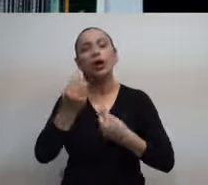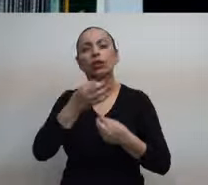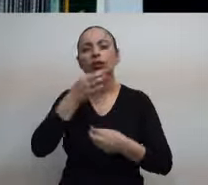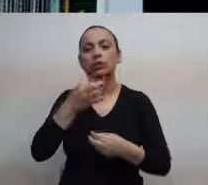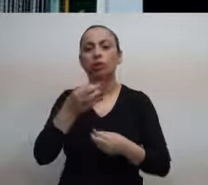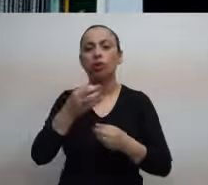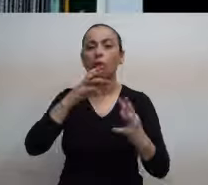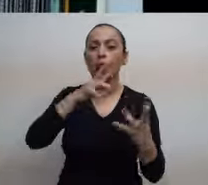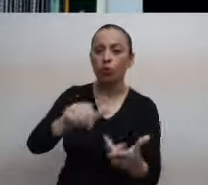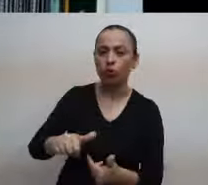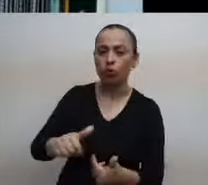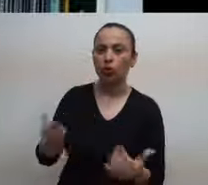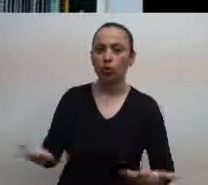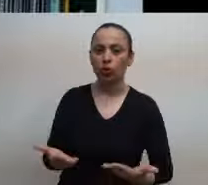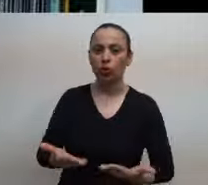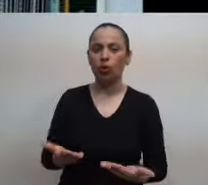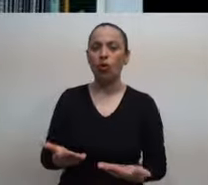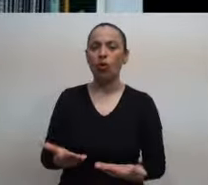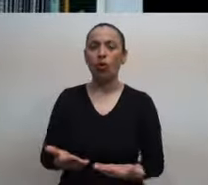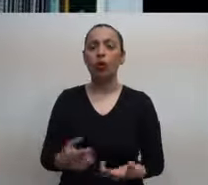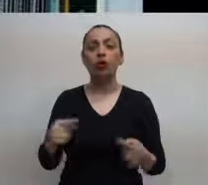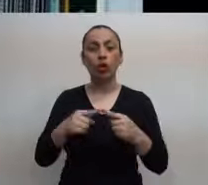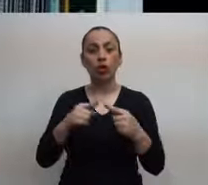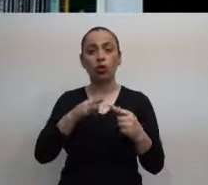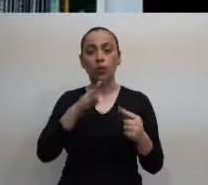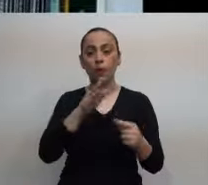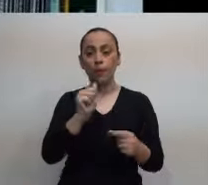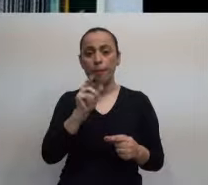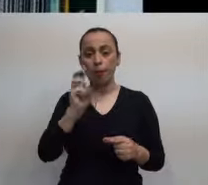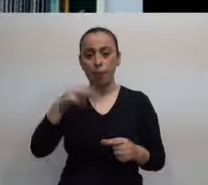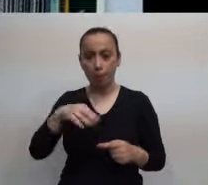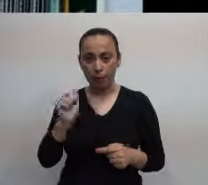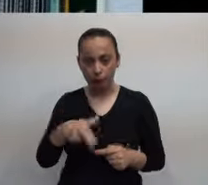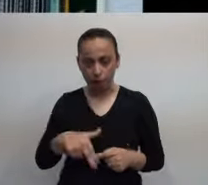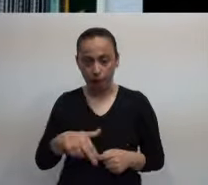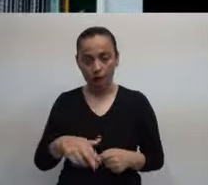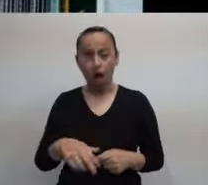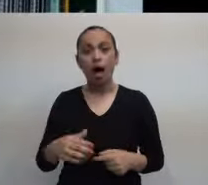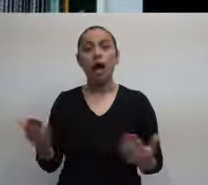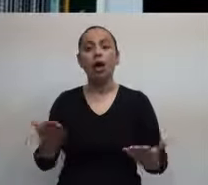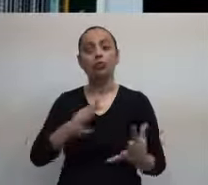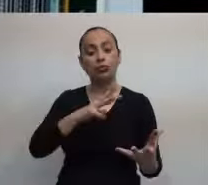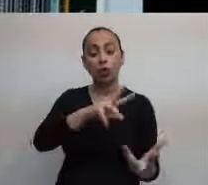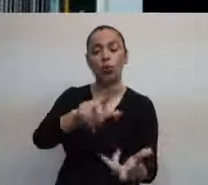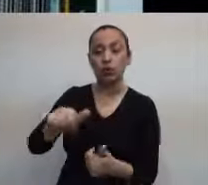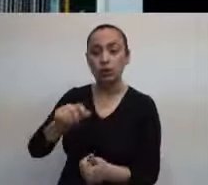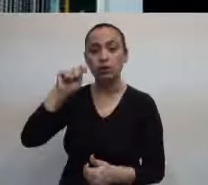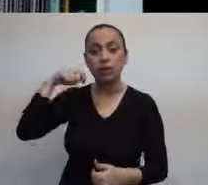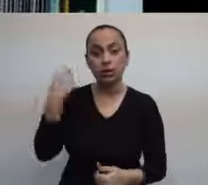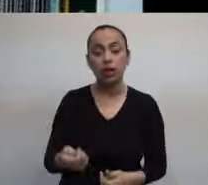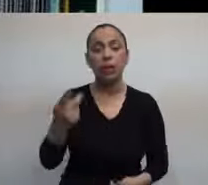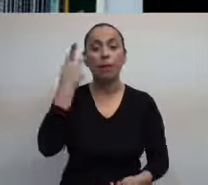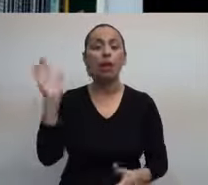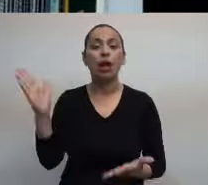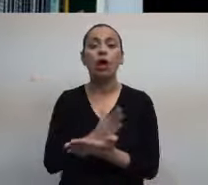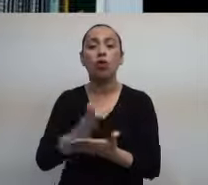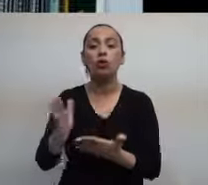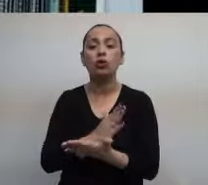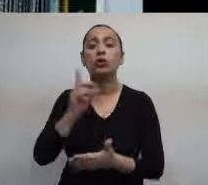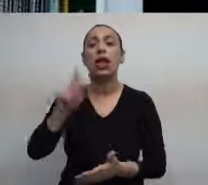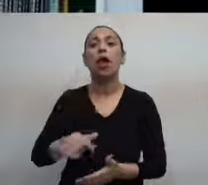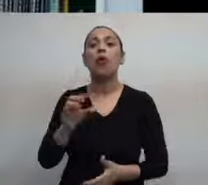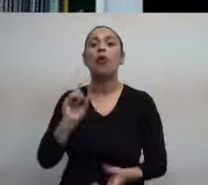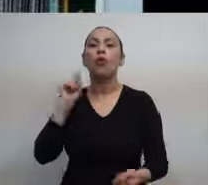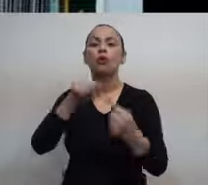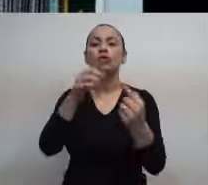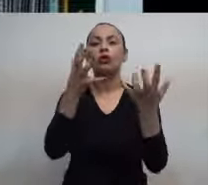concepções de mundo contemporâneo. Segundo Bauman, a globalização é para alguns uma